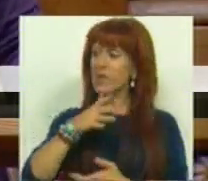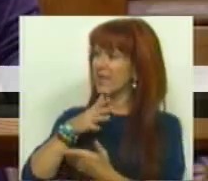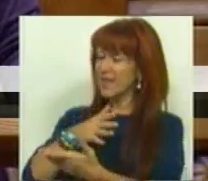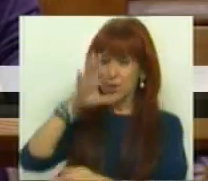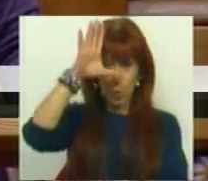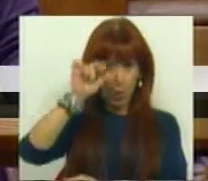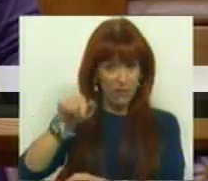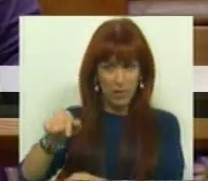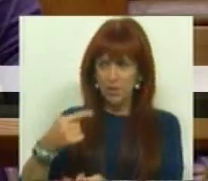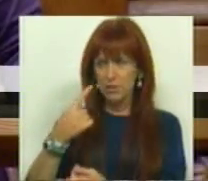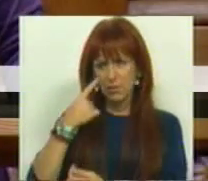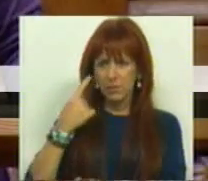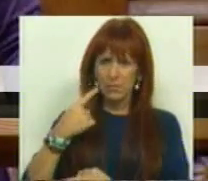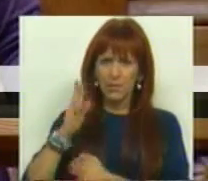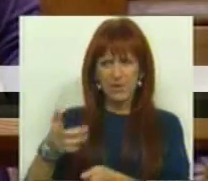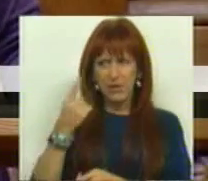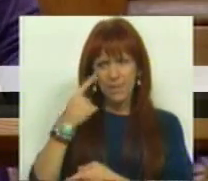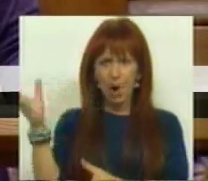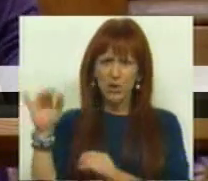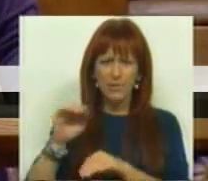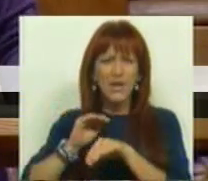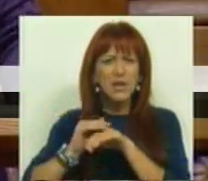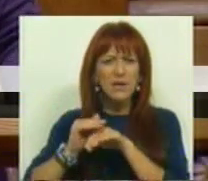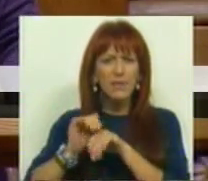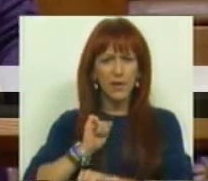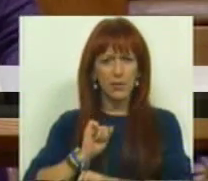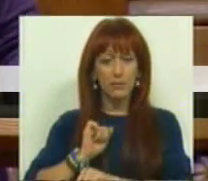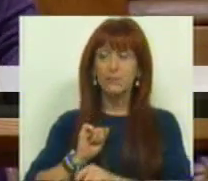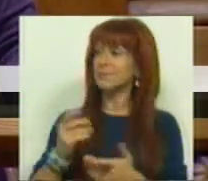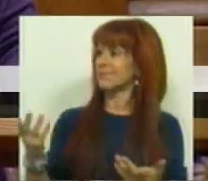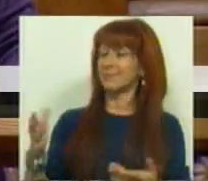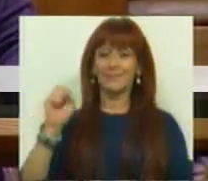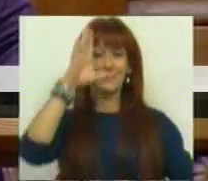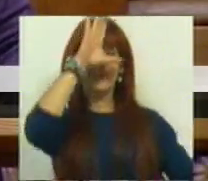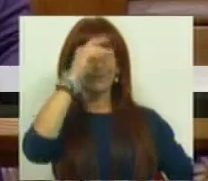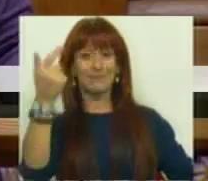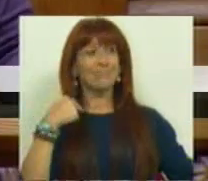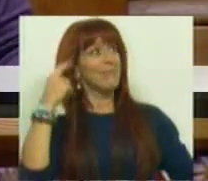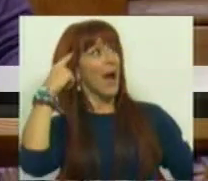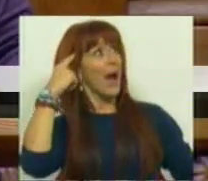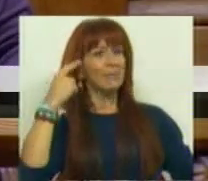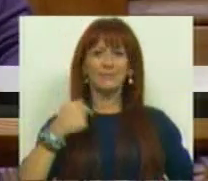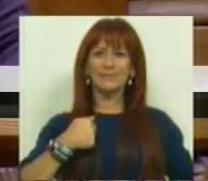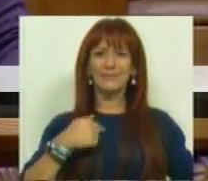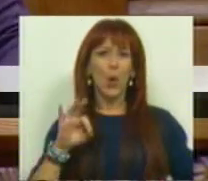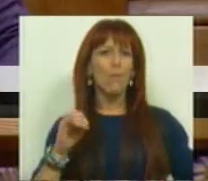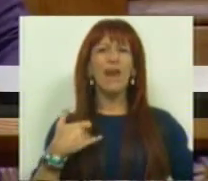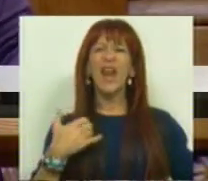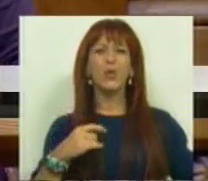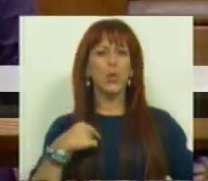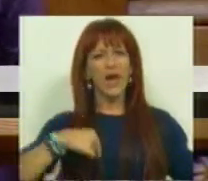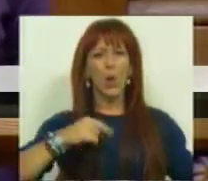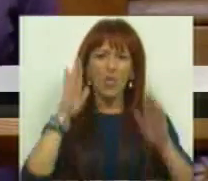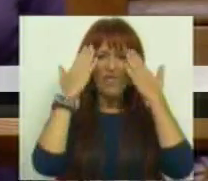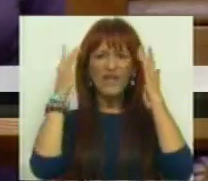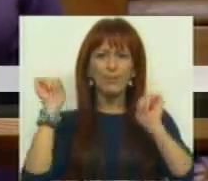que o Governo tinha de mostrar mais afeto. E eis que o Primeiro-Ministro passou a ser o Pedro do